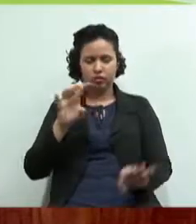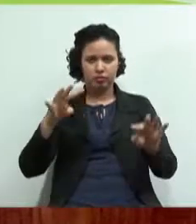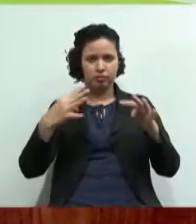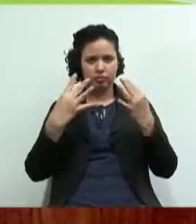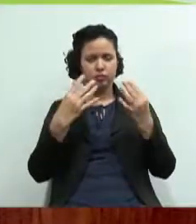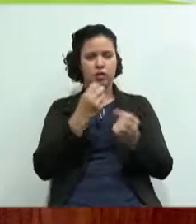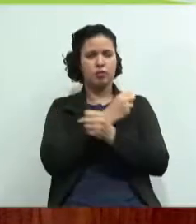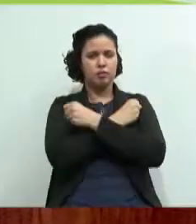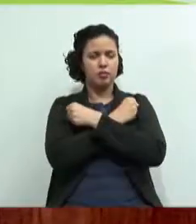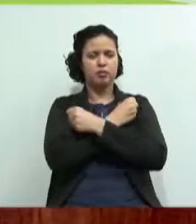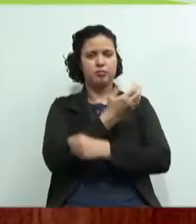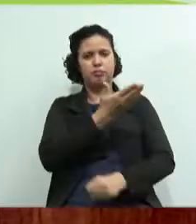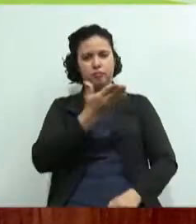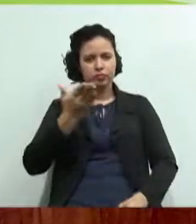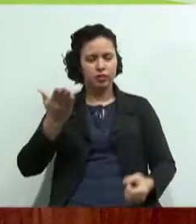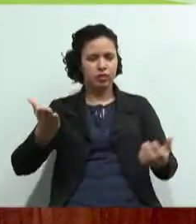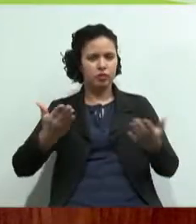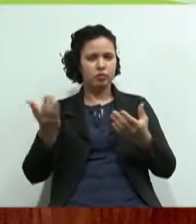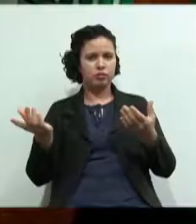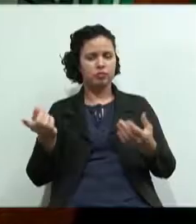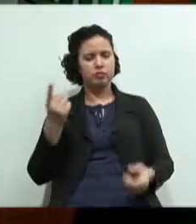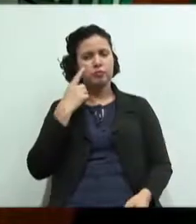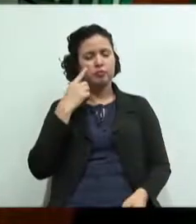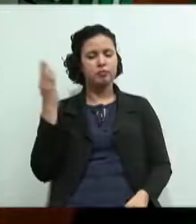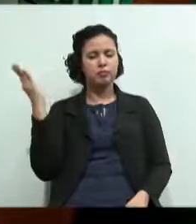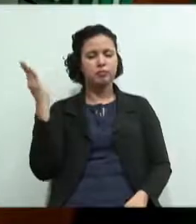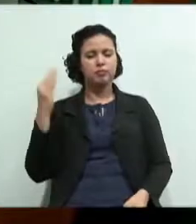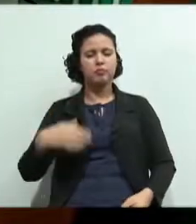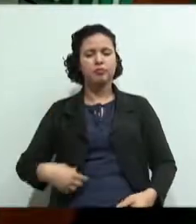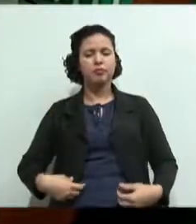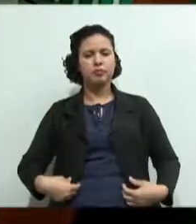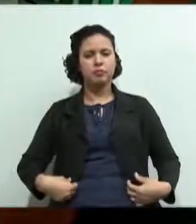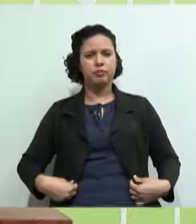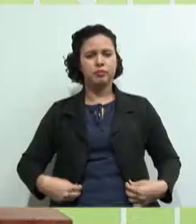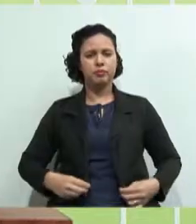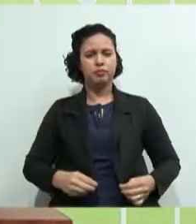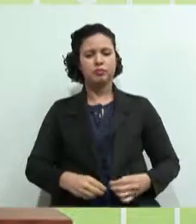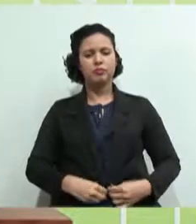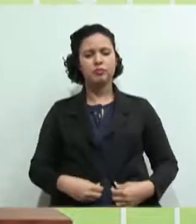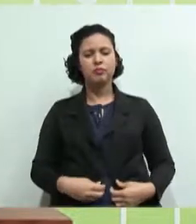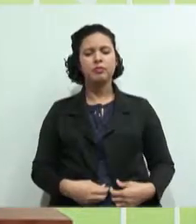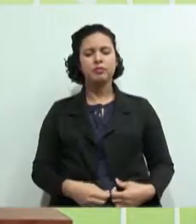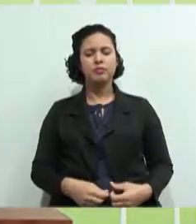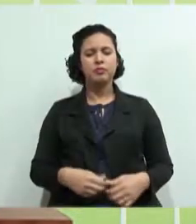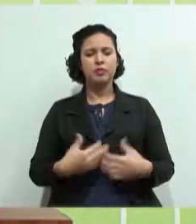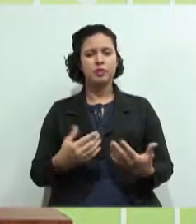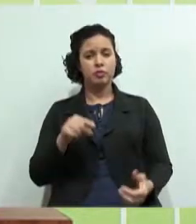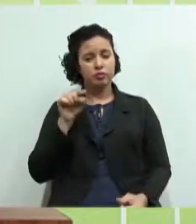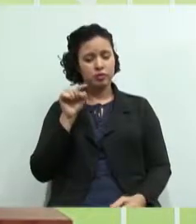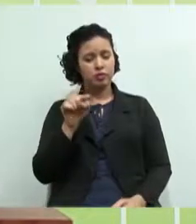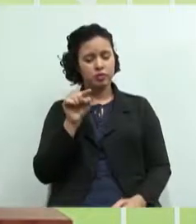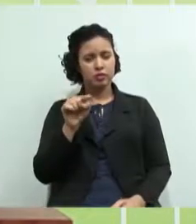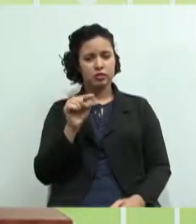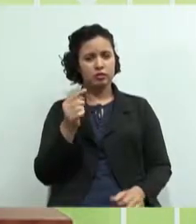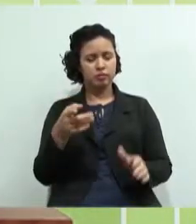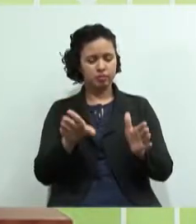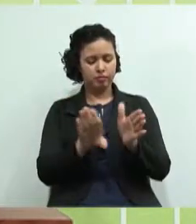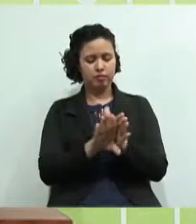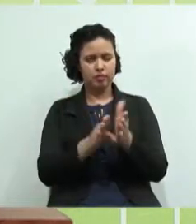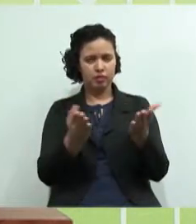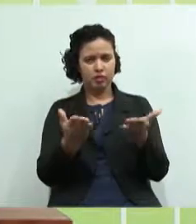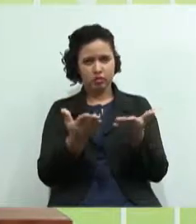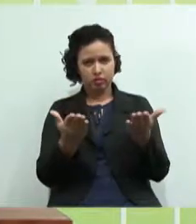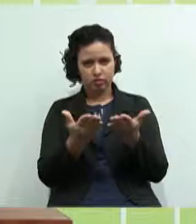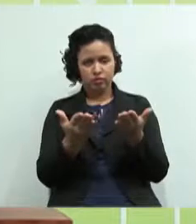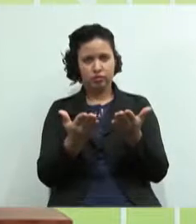para vocês e a palavra com o senhor, professor Alberto. Obrigado, professor Jorge. Então, olha, veja bem, você que está aí, ó, chegando agora, você que